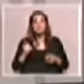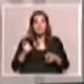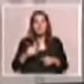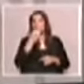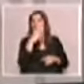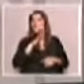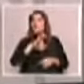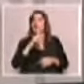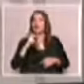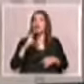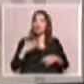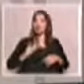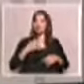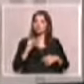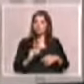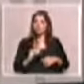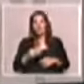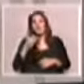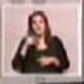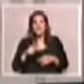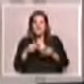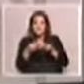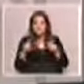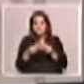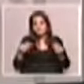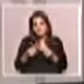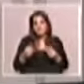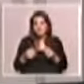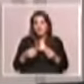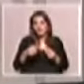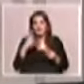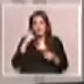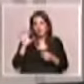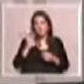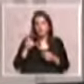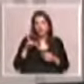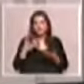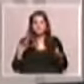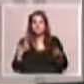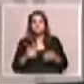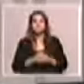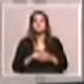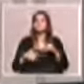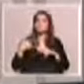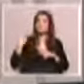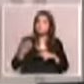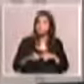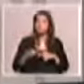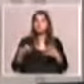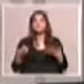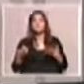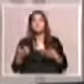de cardo, que é um coagulante vegetal, e que constou aí algumas imagens. Portanto, depois disso, em